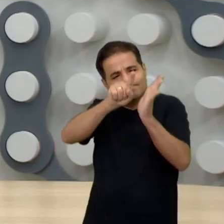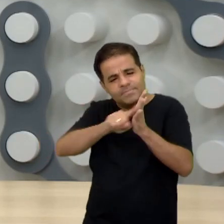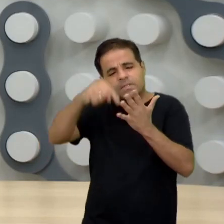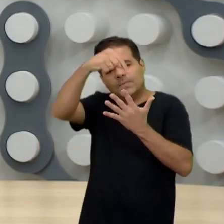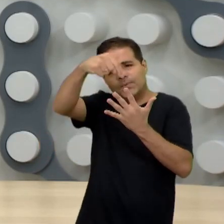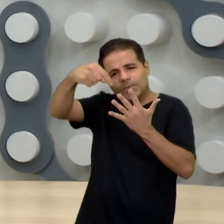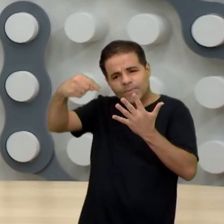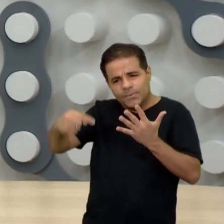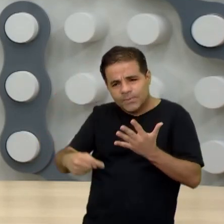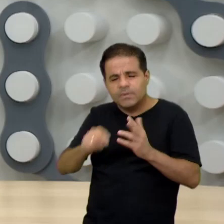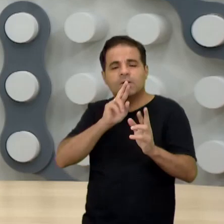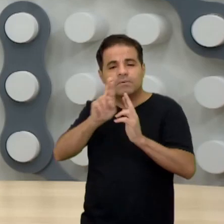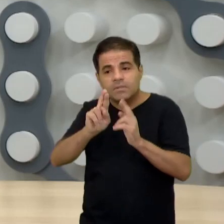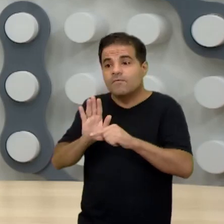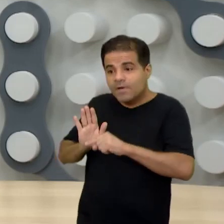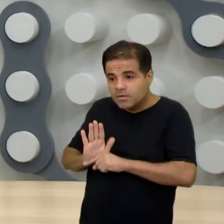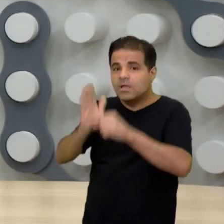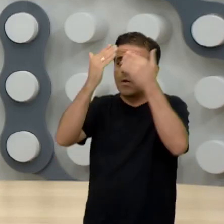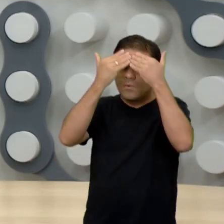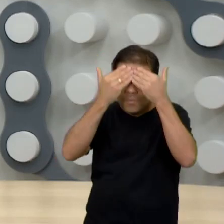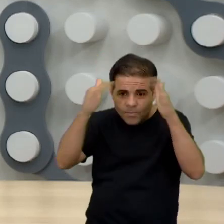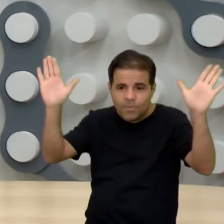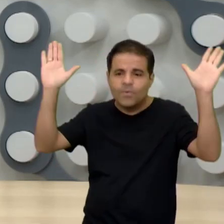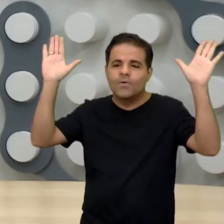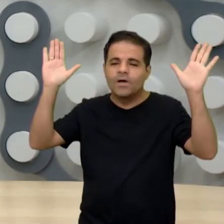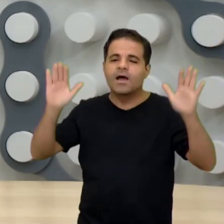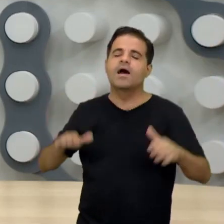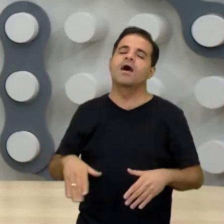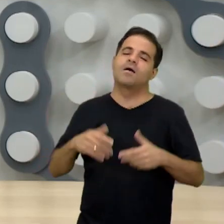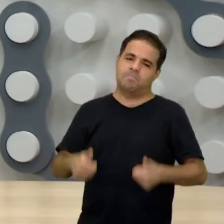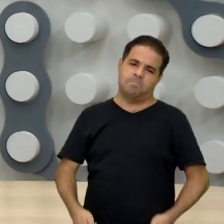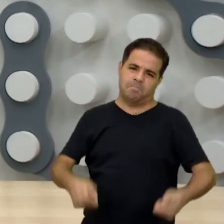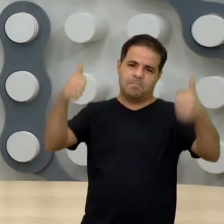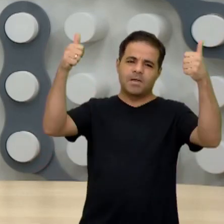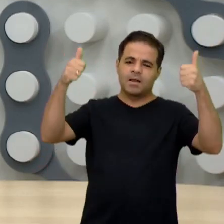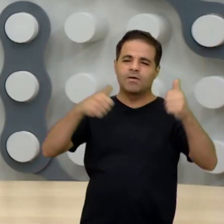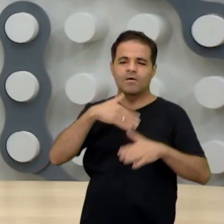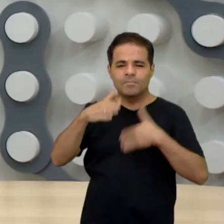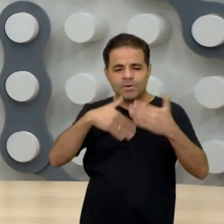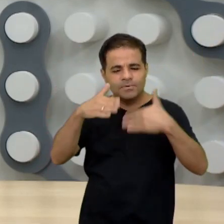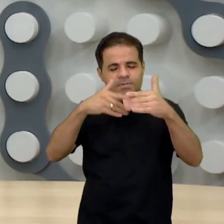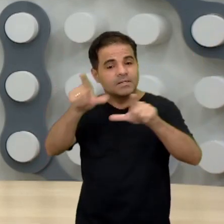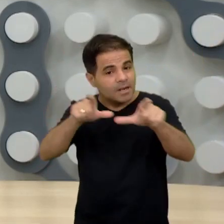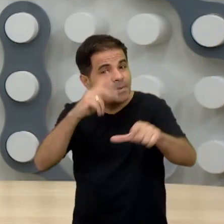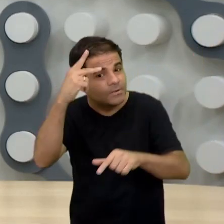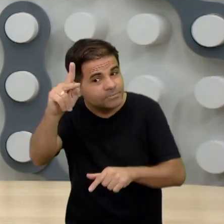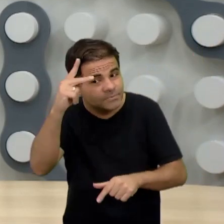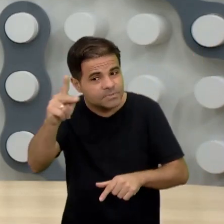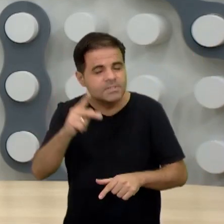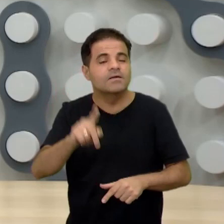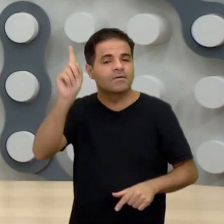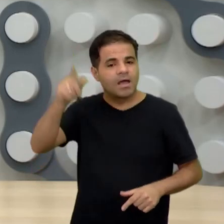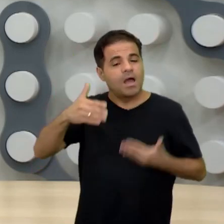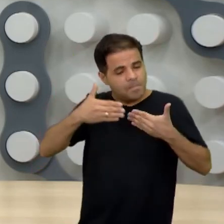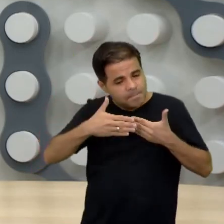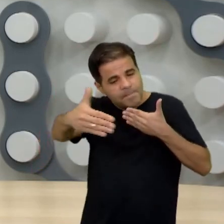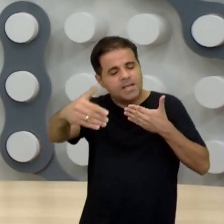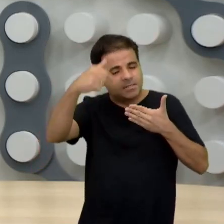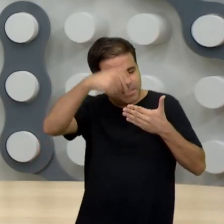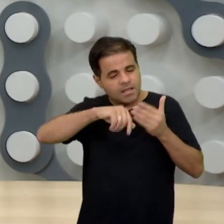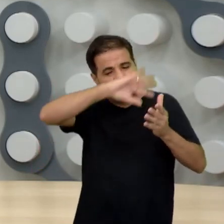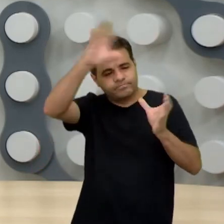essas questões que você vai conseguir entender melhor aí o processo do seu trabalho, tá? Então, a partir